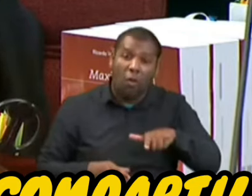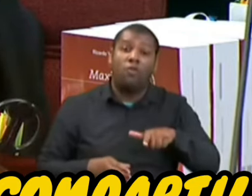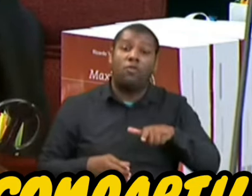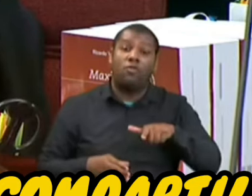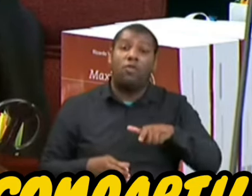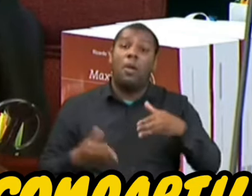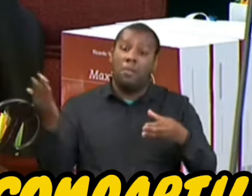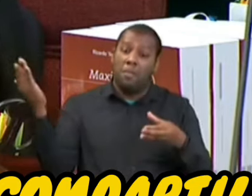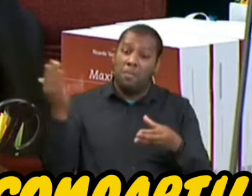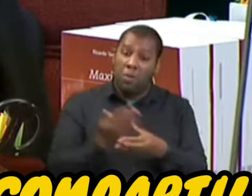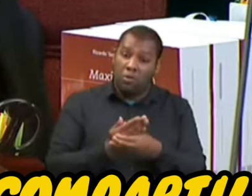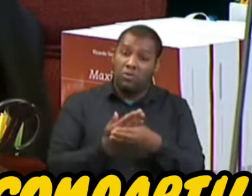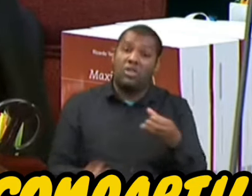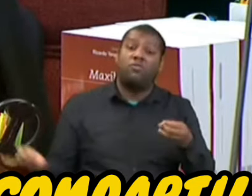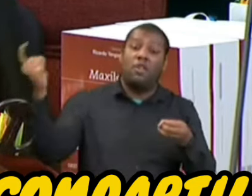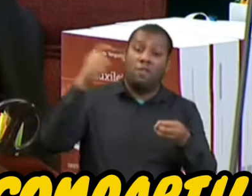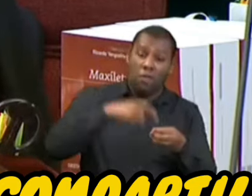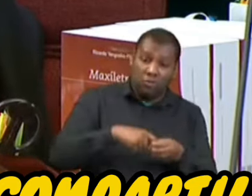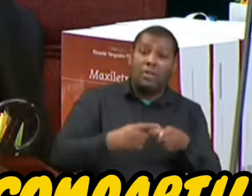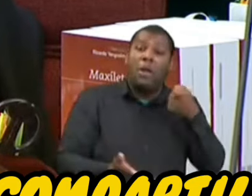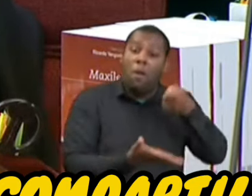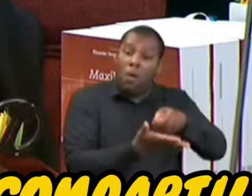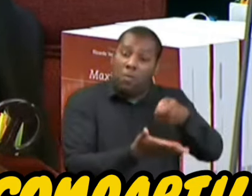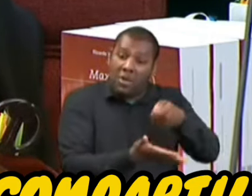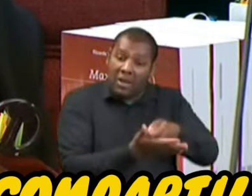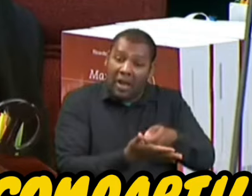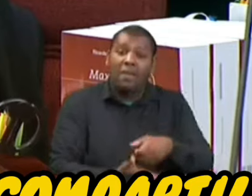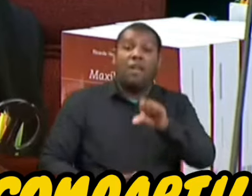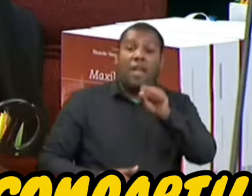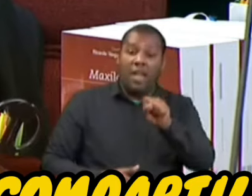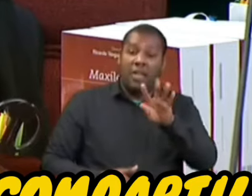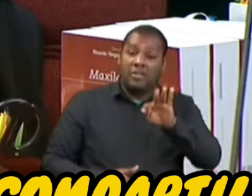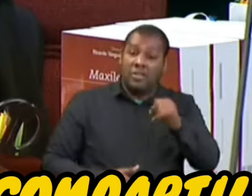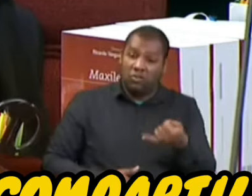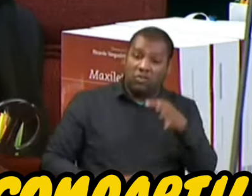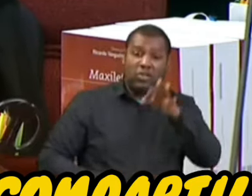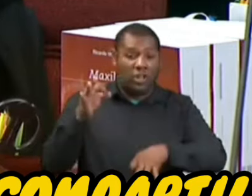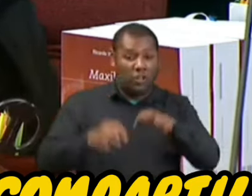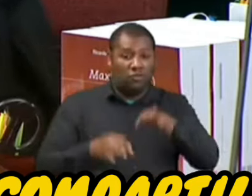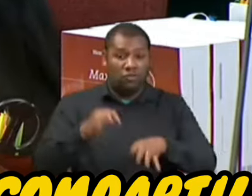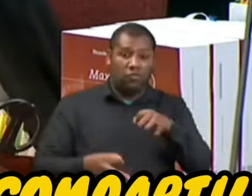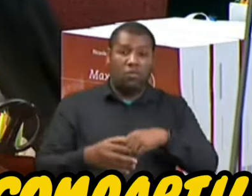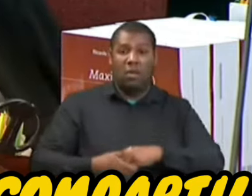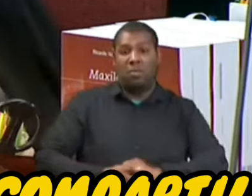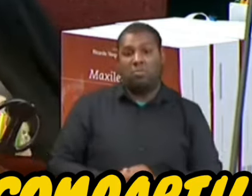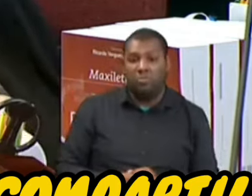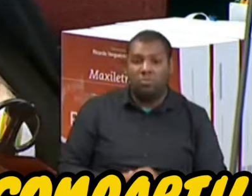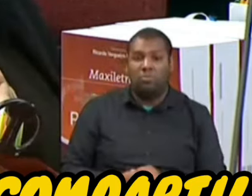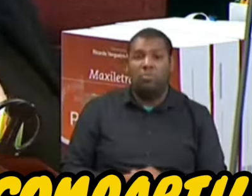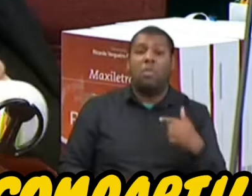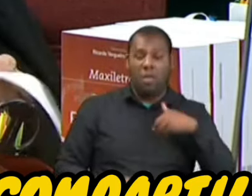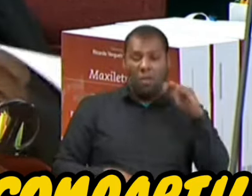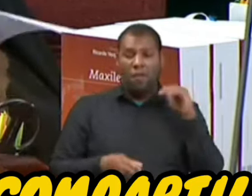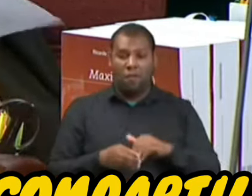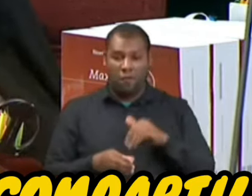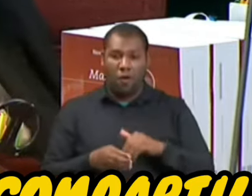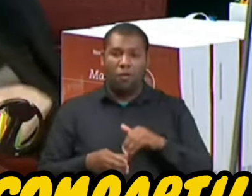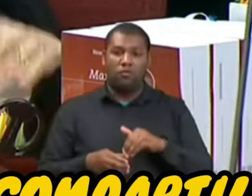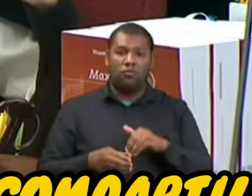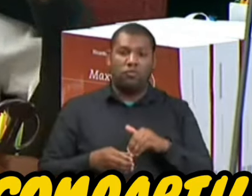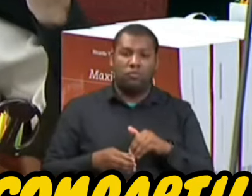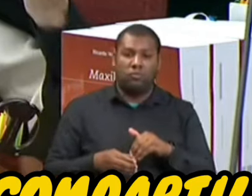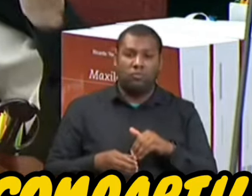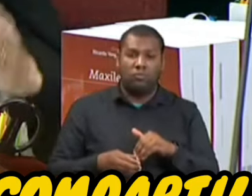devolver, exigindo que o Superior Tribunal cumpra o que o Supremo determinou que fosse cumprido. Apenas para este efeito. Como voto com as